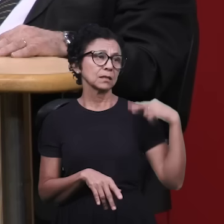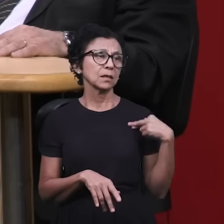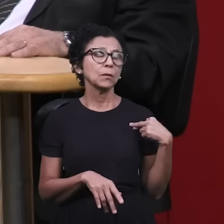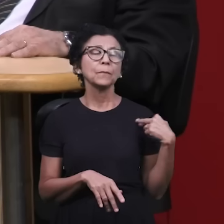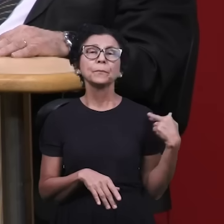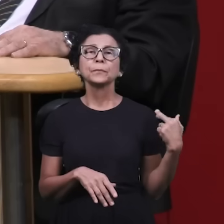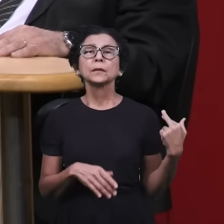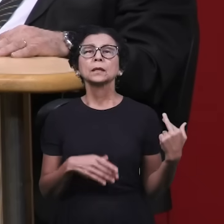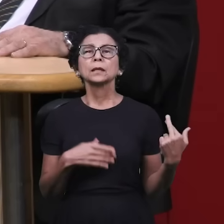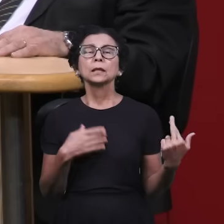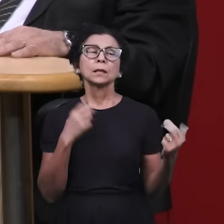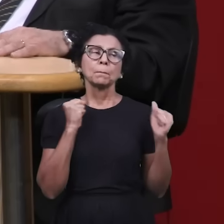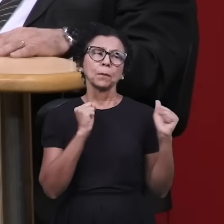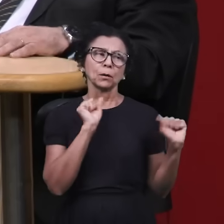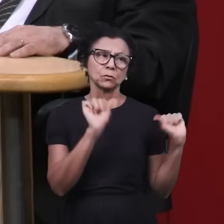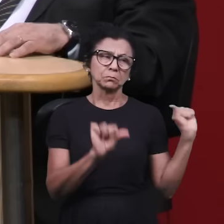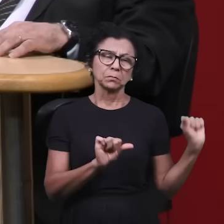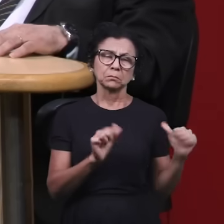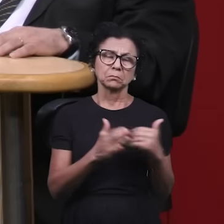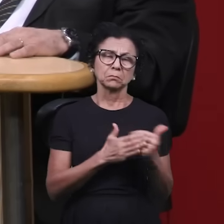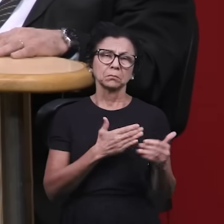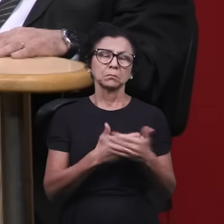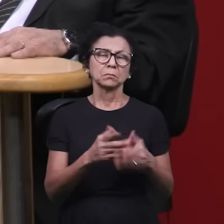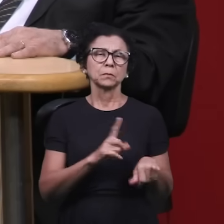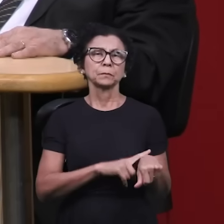o que aconteceu, porque a